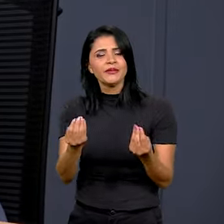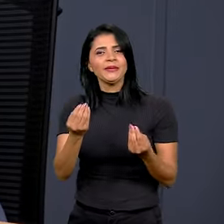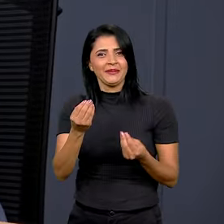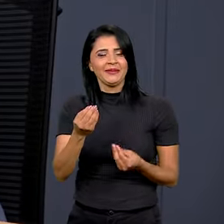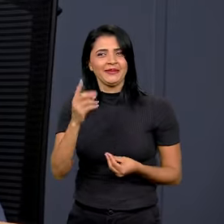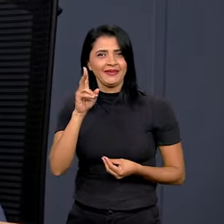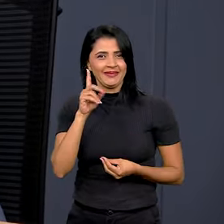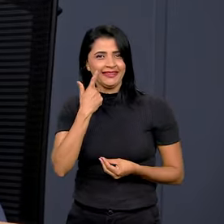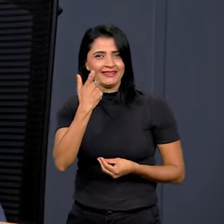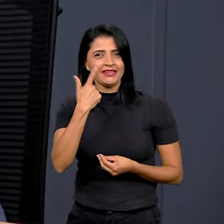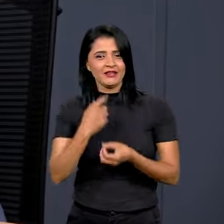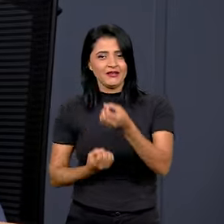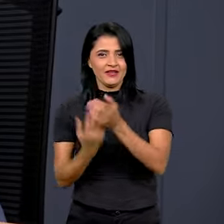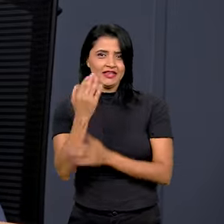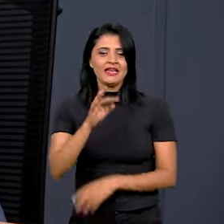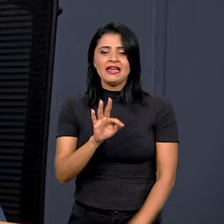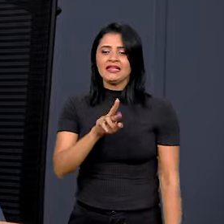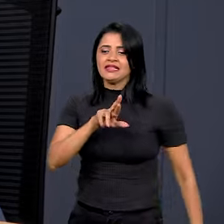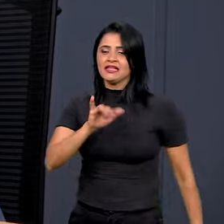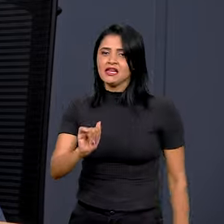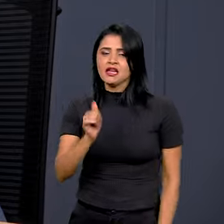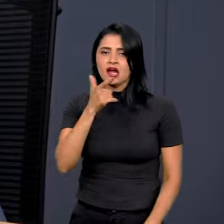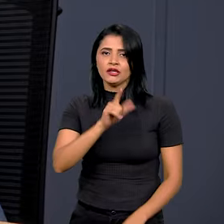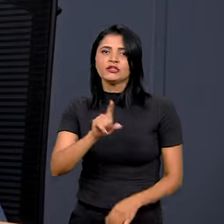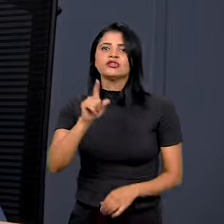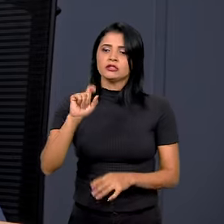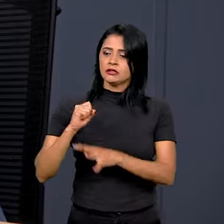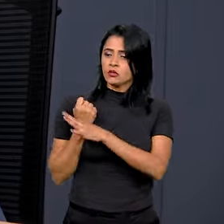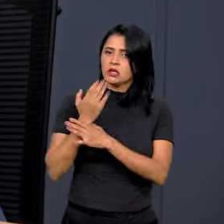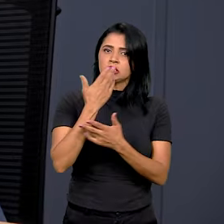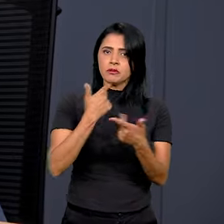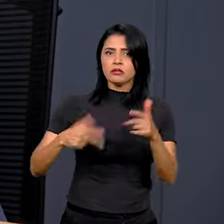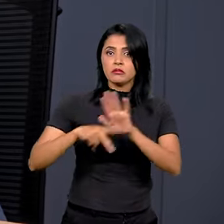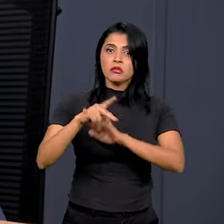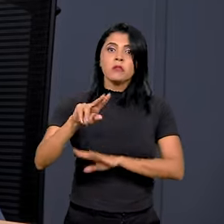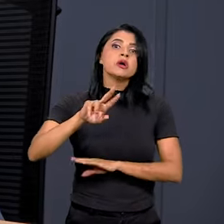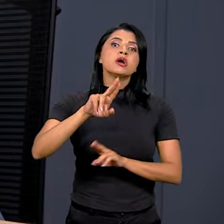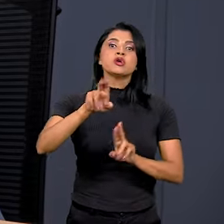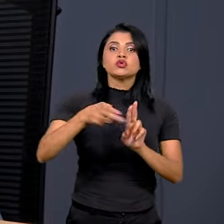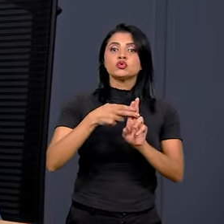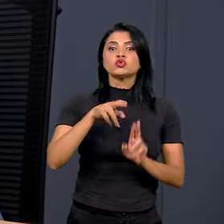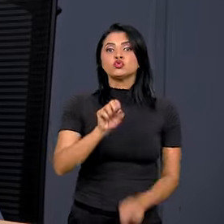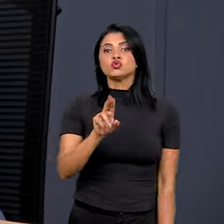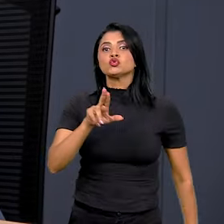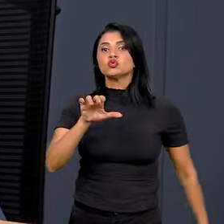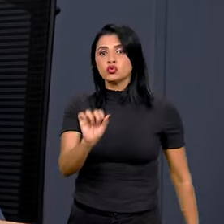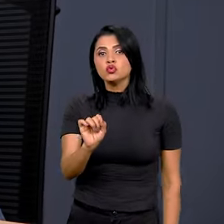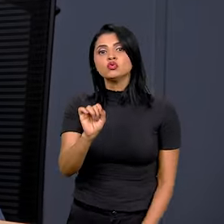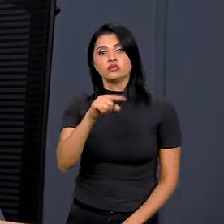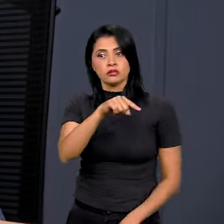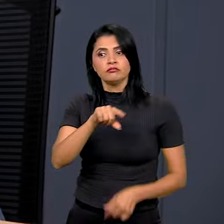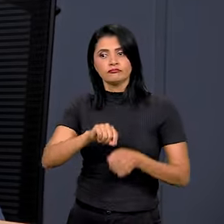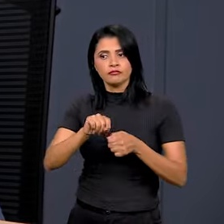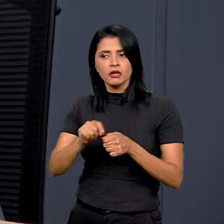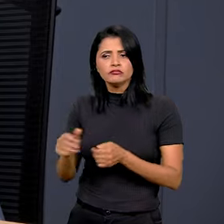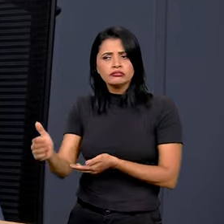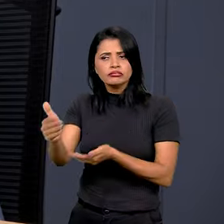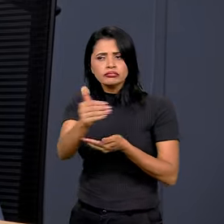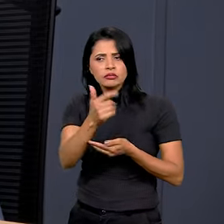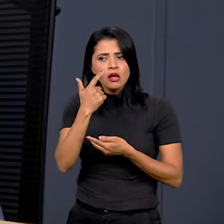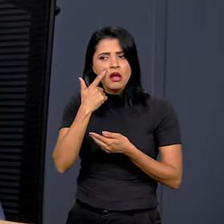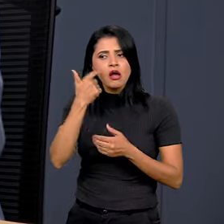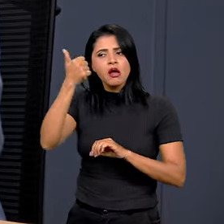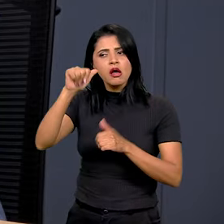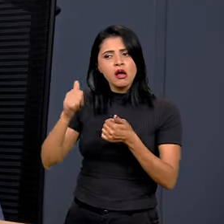interessantes que a gente fez agora é o tria né que é a triagem de segurança alimentar do SUS então especificamente isso o SUS pega faz essa essa triagem